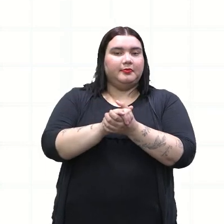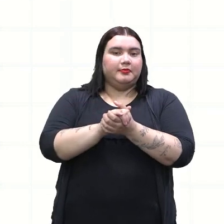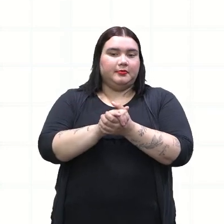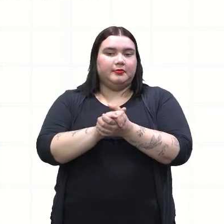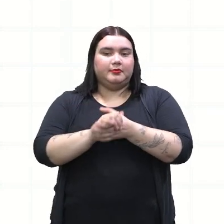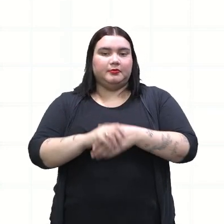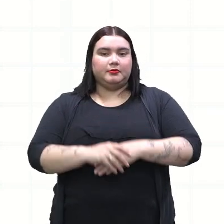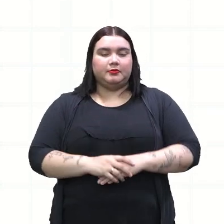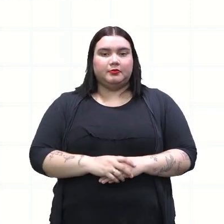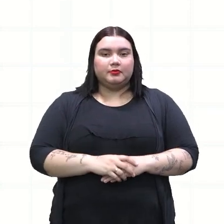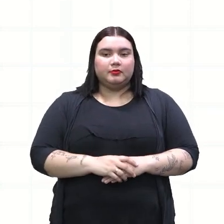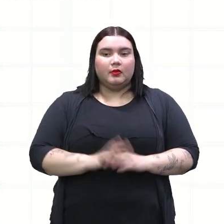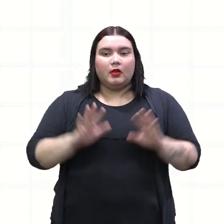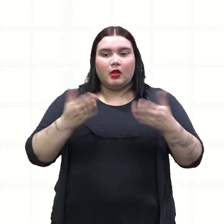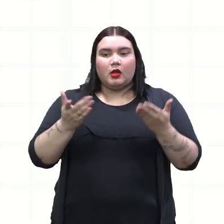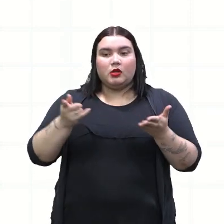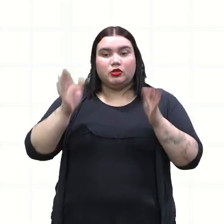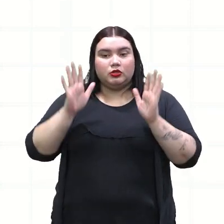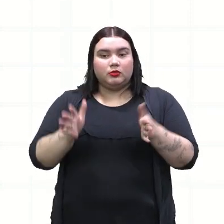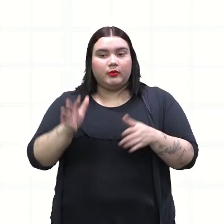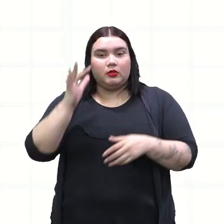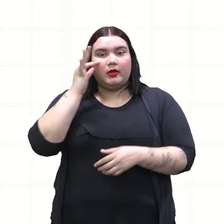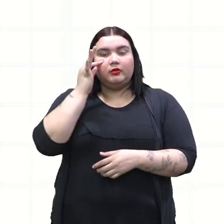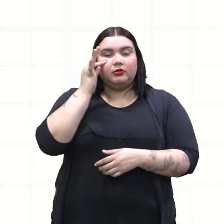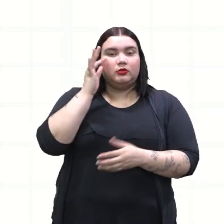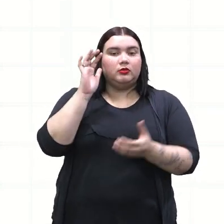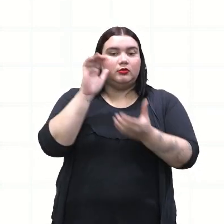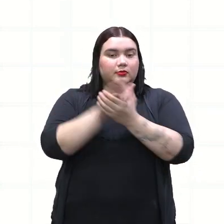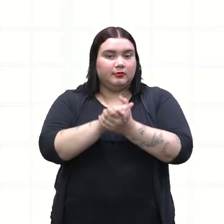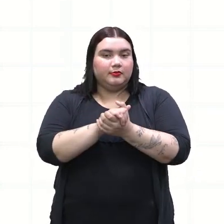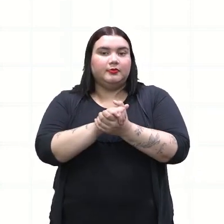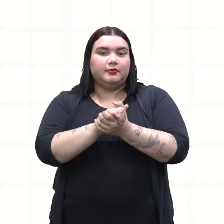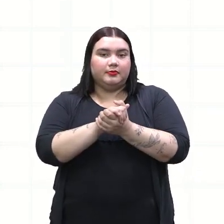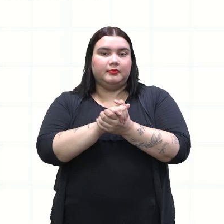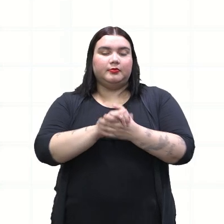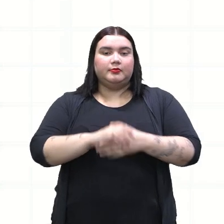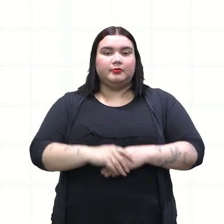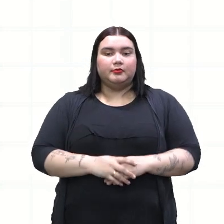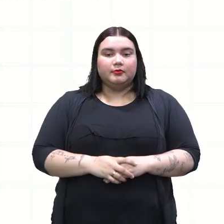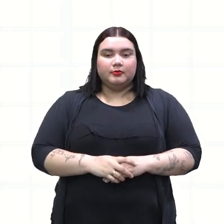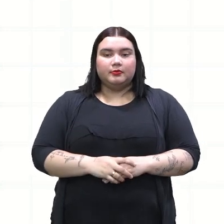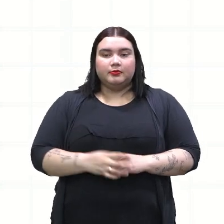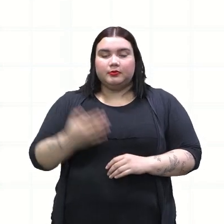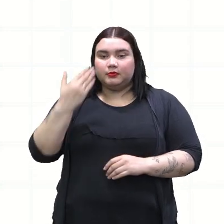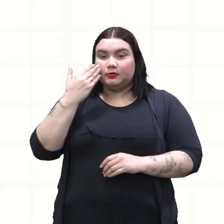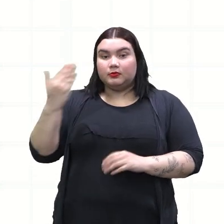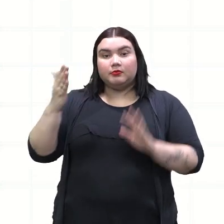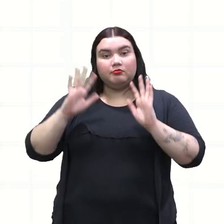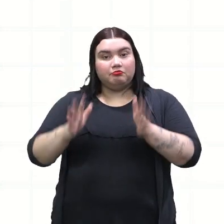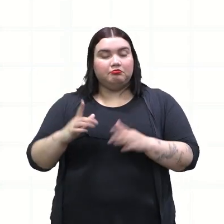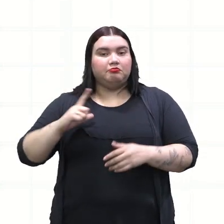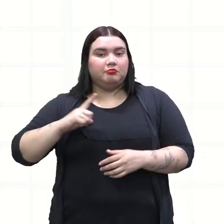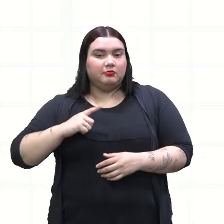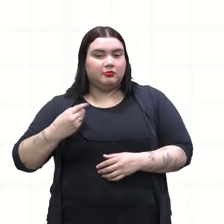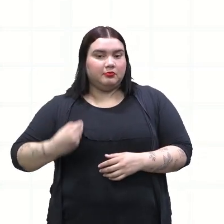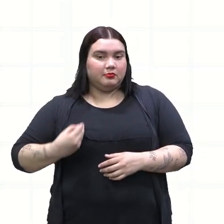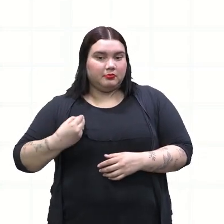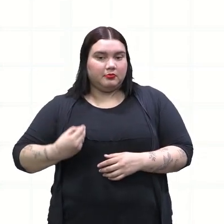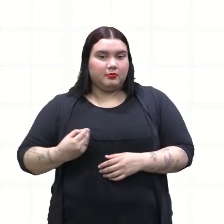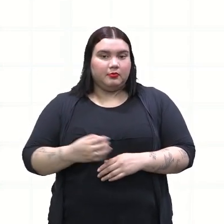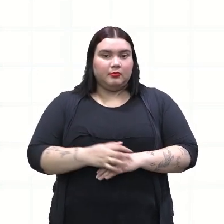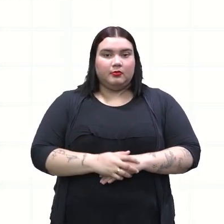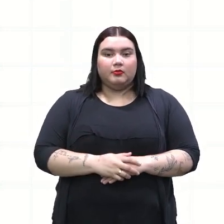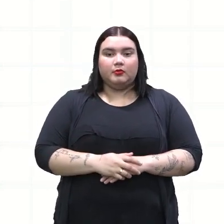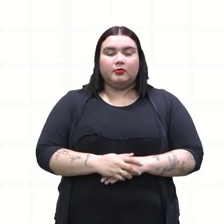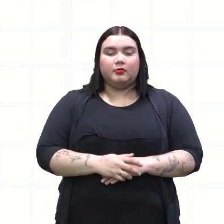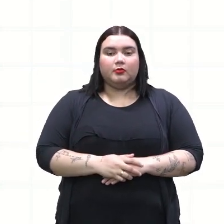Então, essa já é uma realidade. Então, nesse caso aí, olha, já existe, tá bom? Então, essa